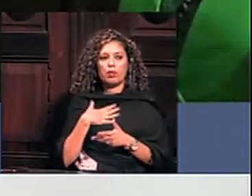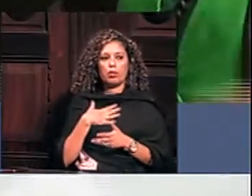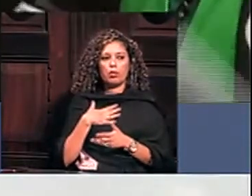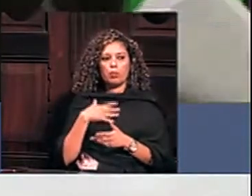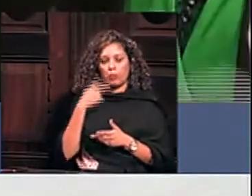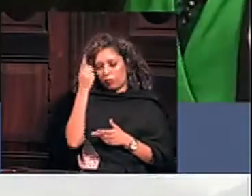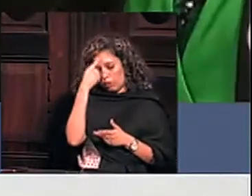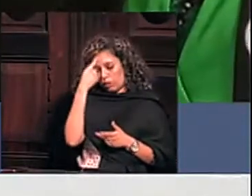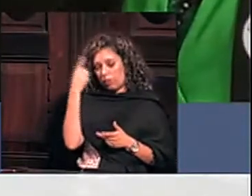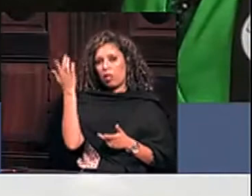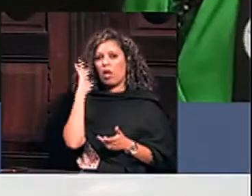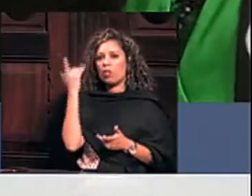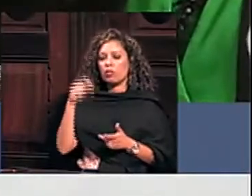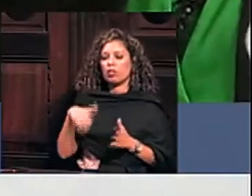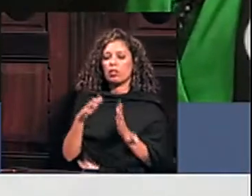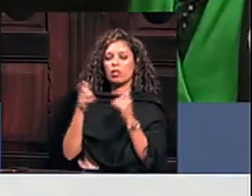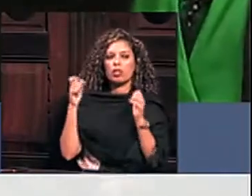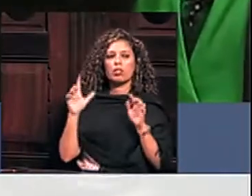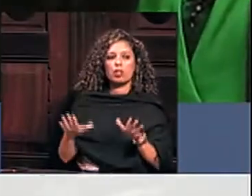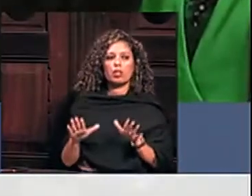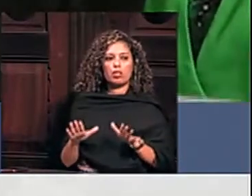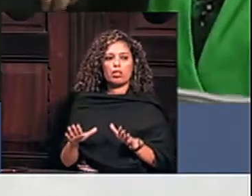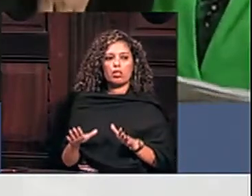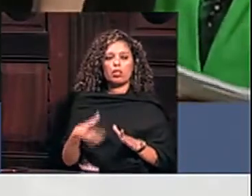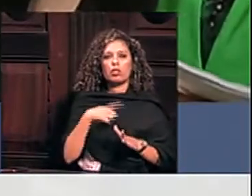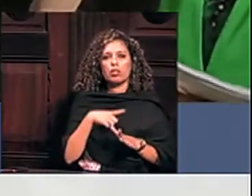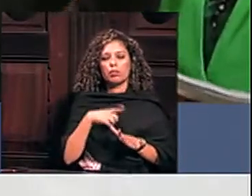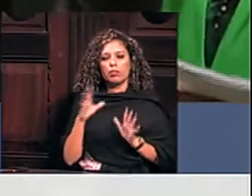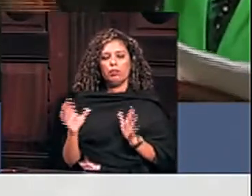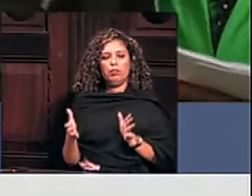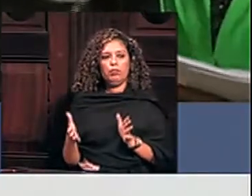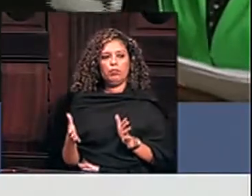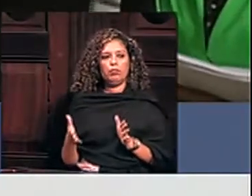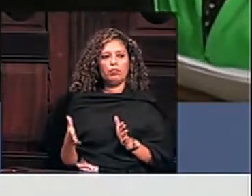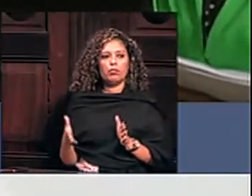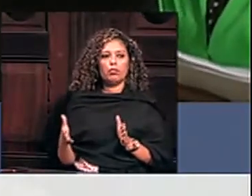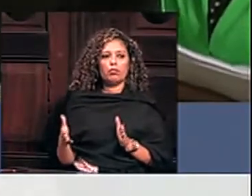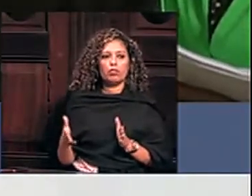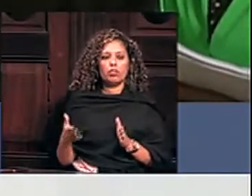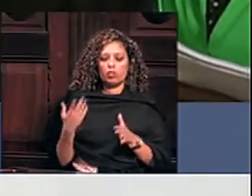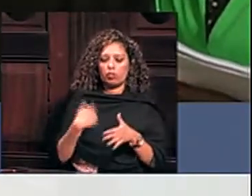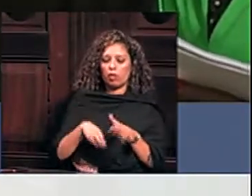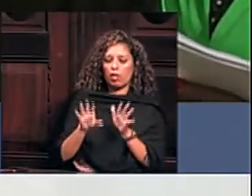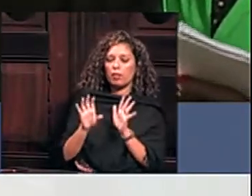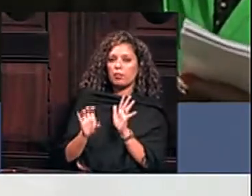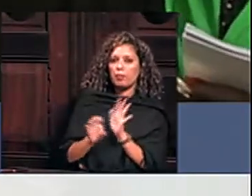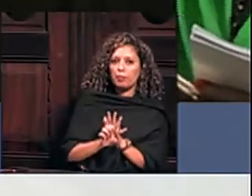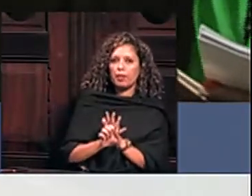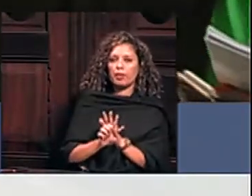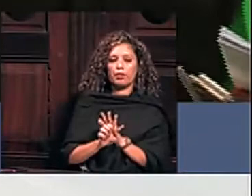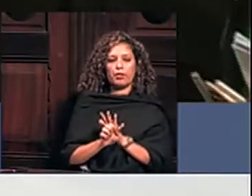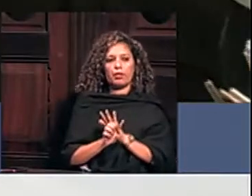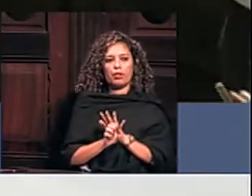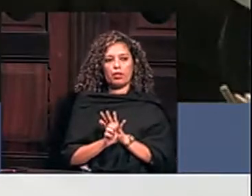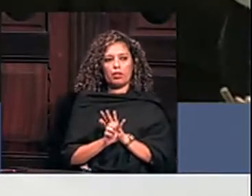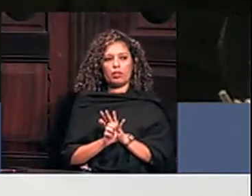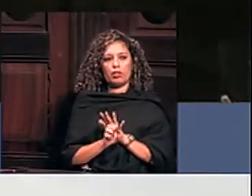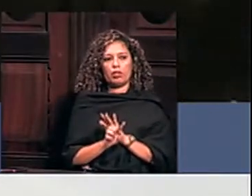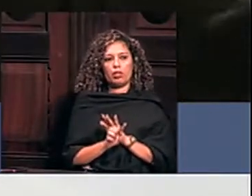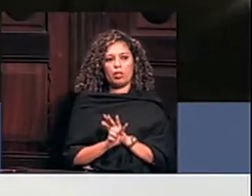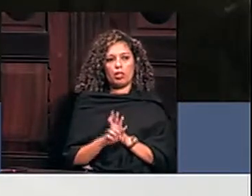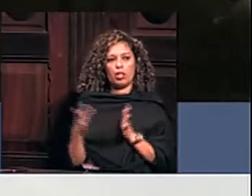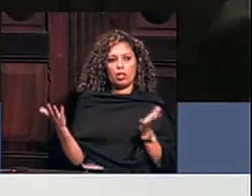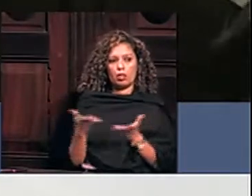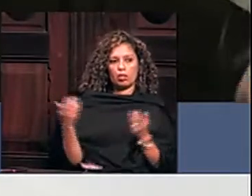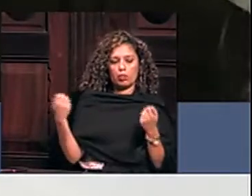essa casa e Vossa Excelência, já que colocou várias emendas autorizativas, deveria, por